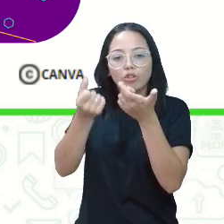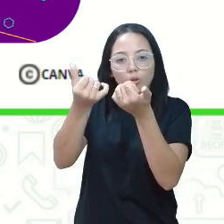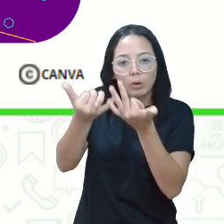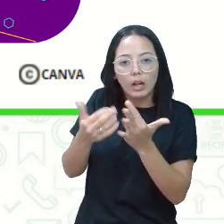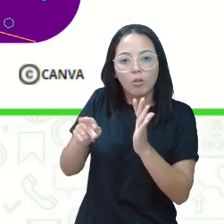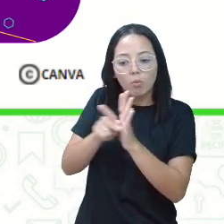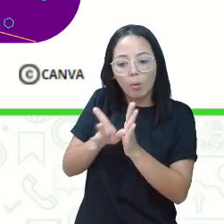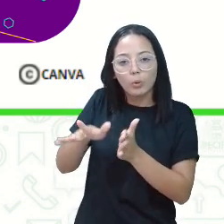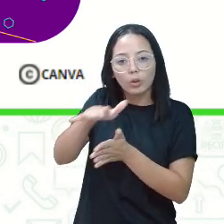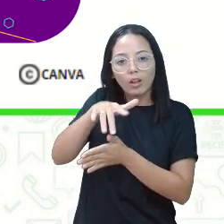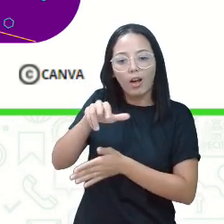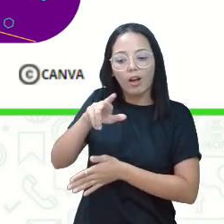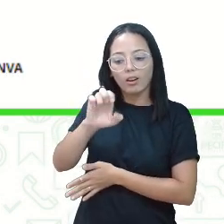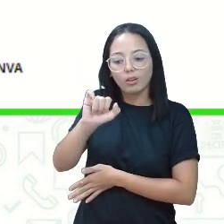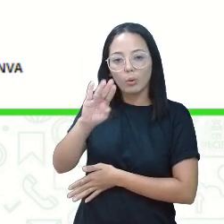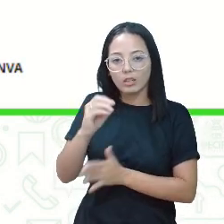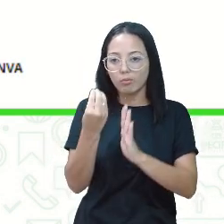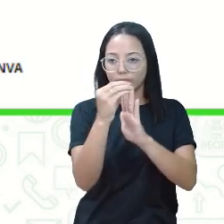naquele recibo.